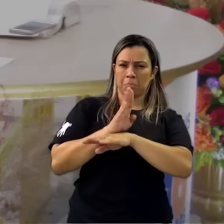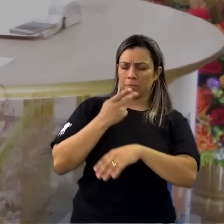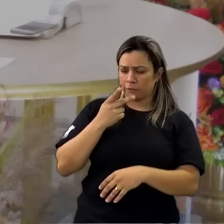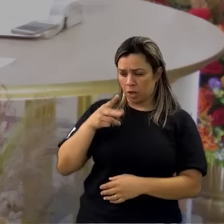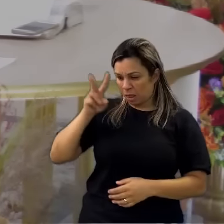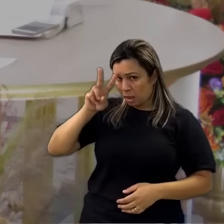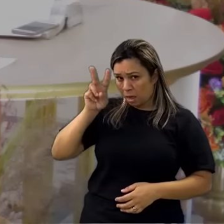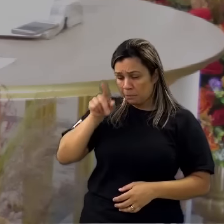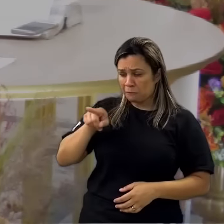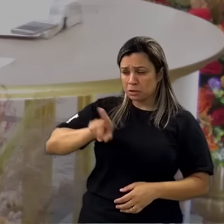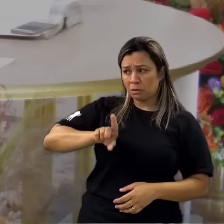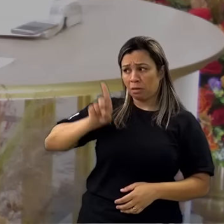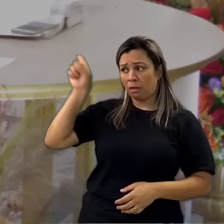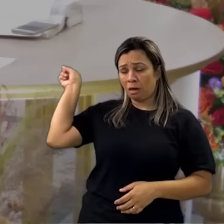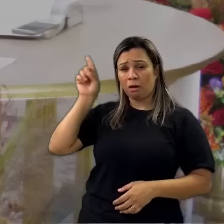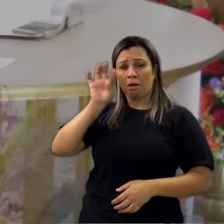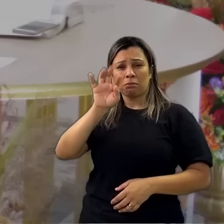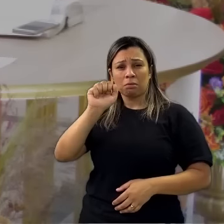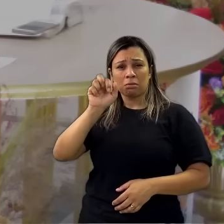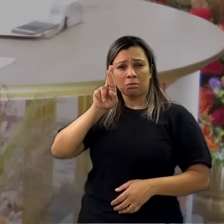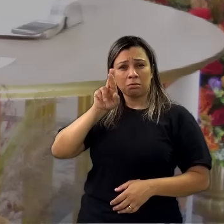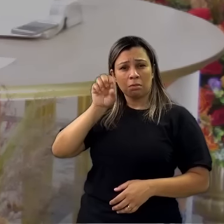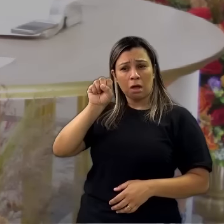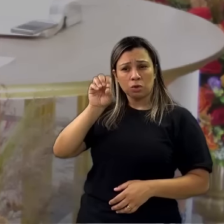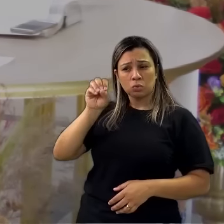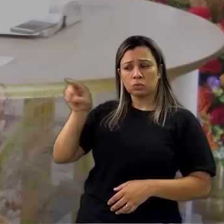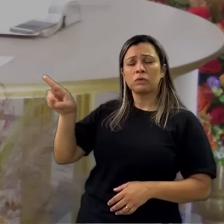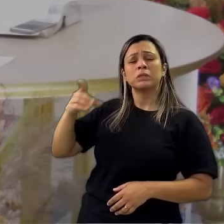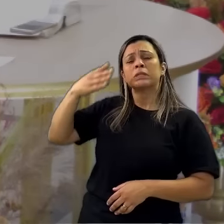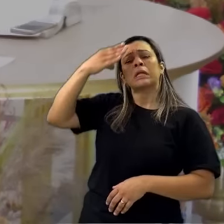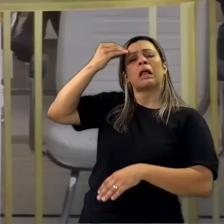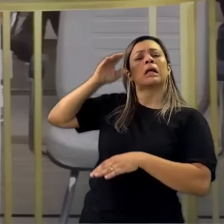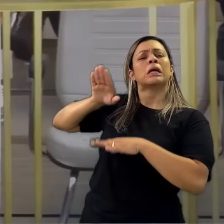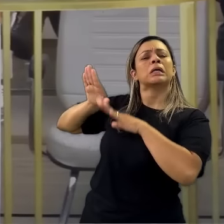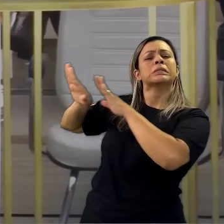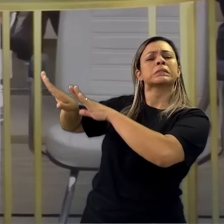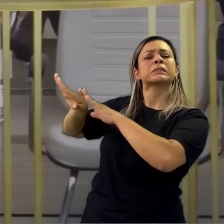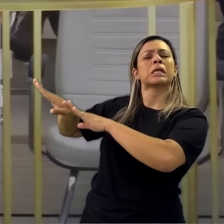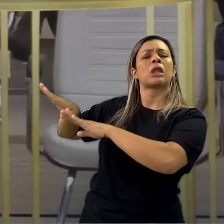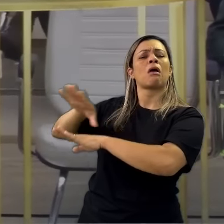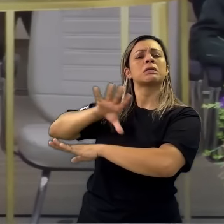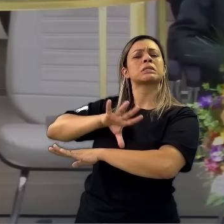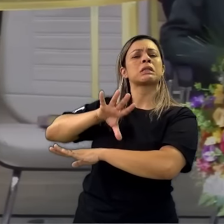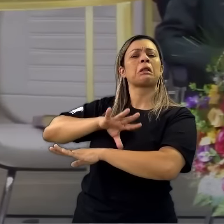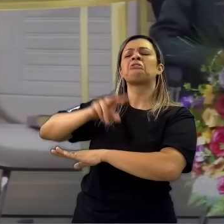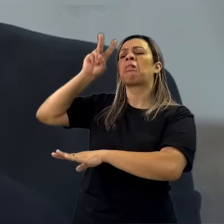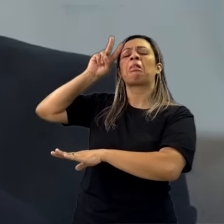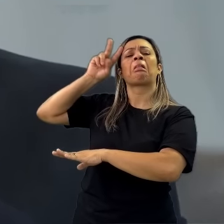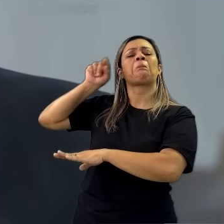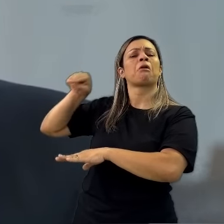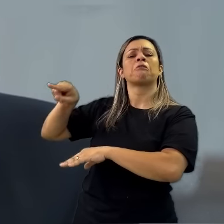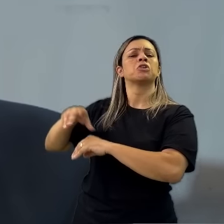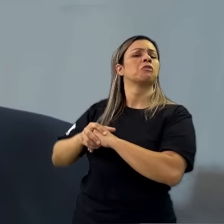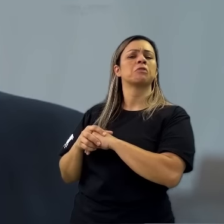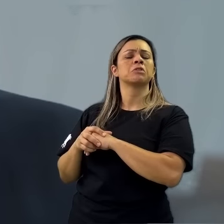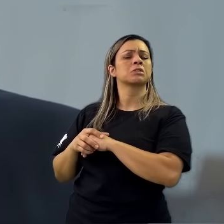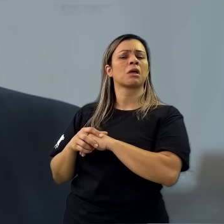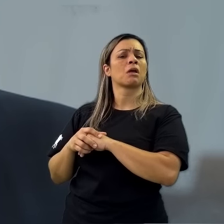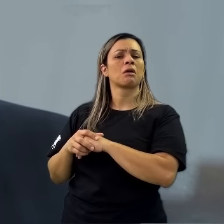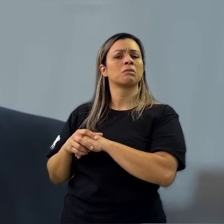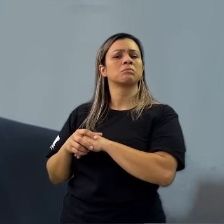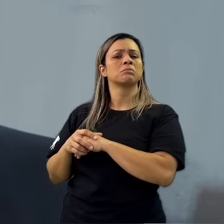você ficou lá em Tarso na tua cidade 16 anos e ninguém lembrou de você eu quando eu cheguei em tio aqui vivo grande Avivamento eu falei não eu preciso de gente para me ajudar